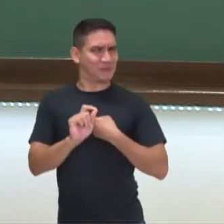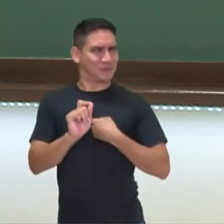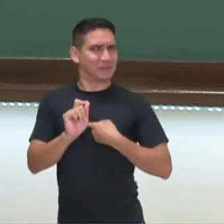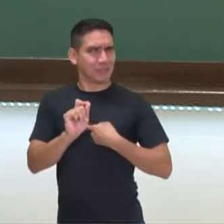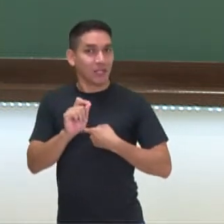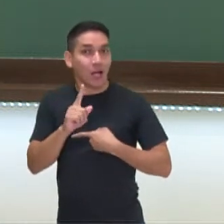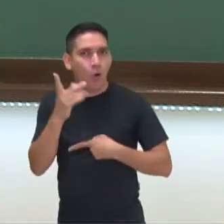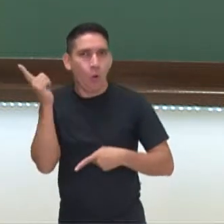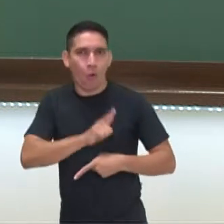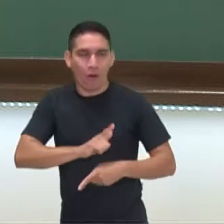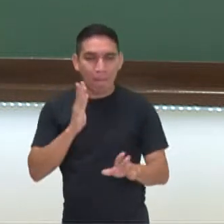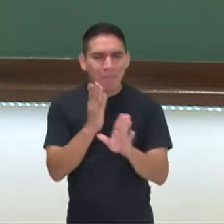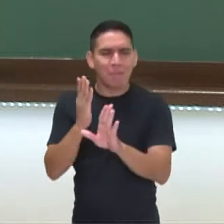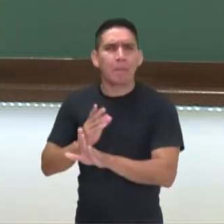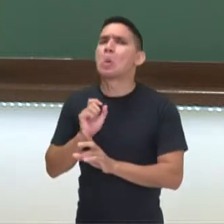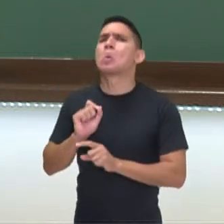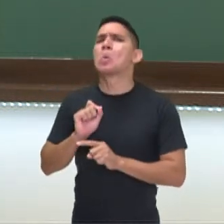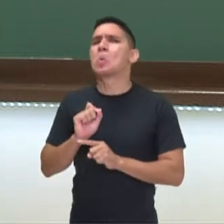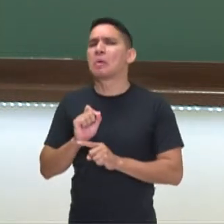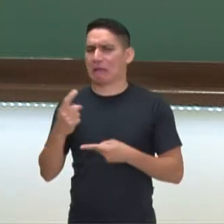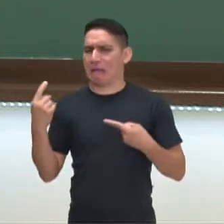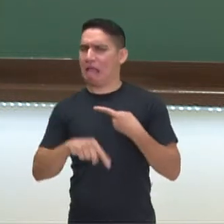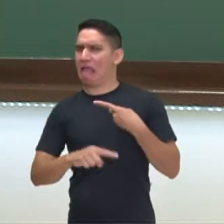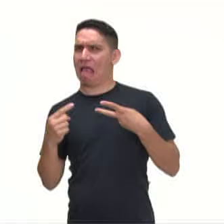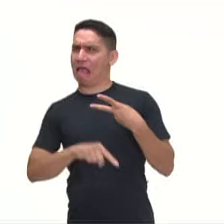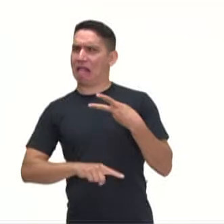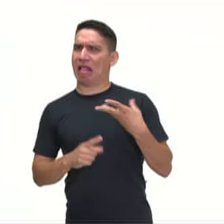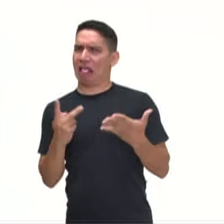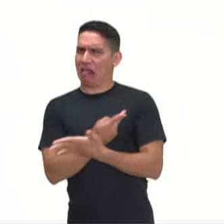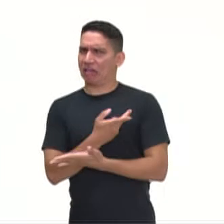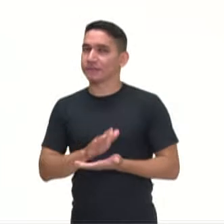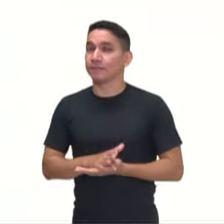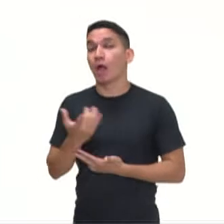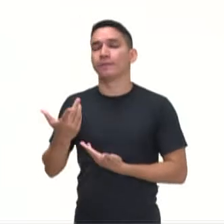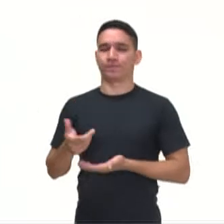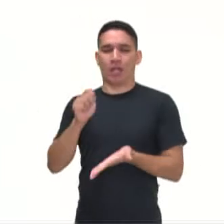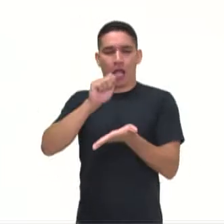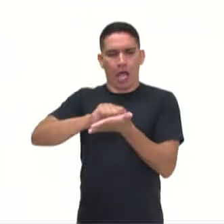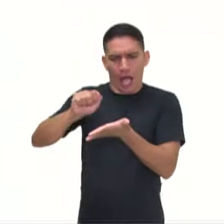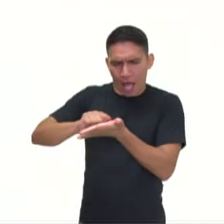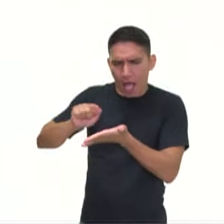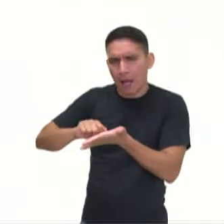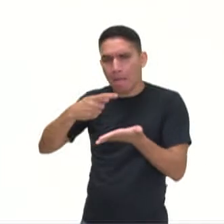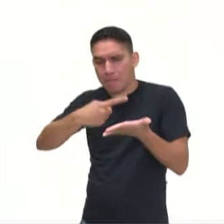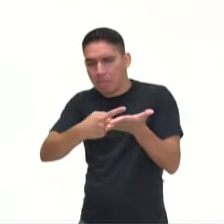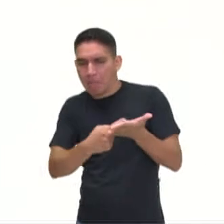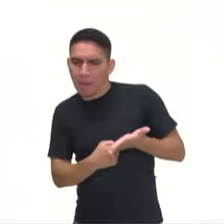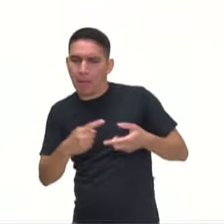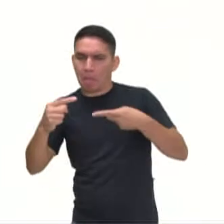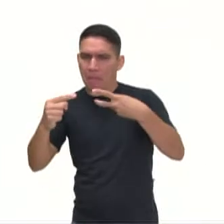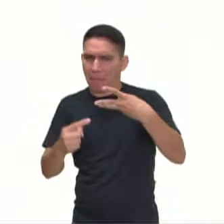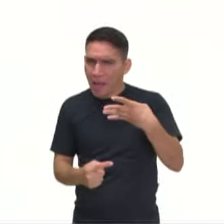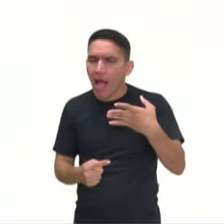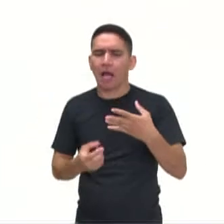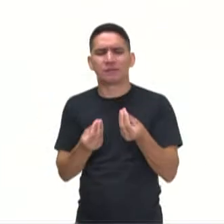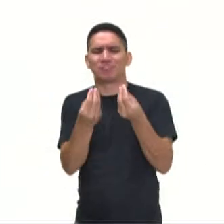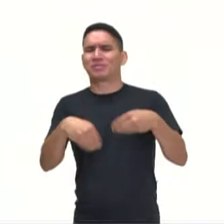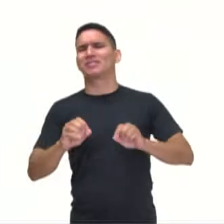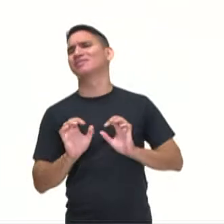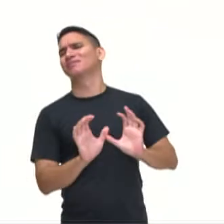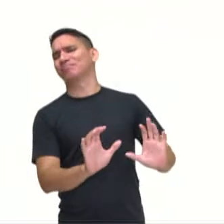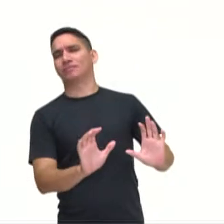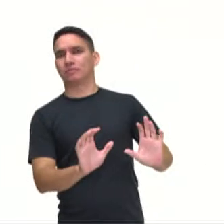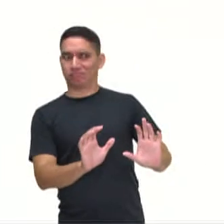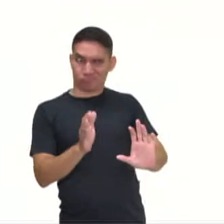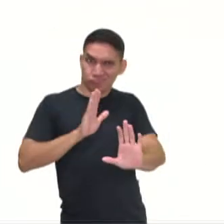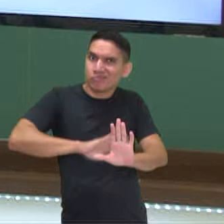identificar essas informações incorretas? Vamos dar uma olhadinha aqui, né? A agenda é uma ferramenta dispensável, informação incorreta, né?